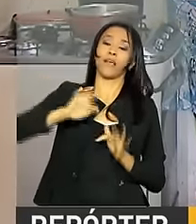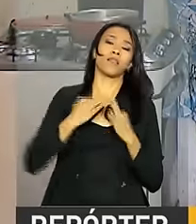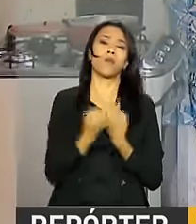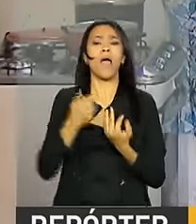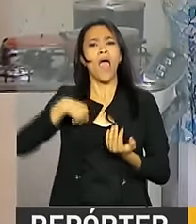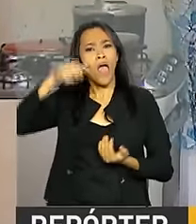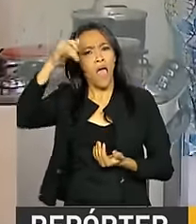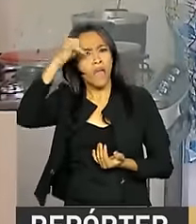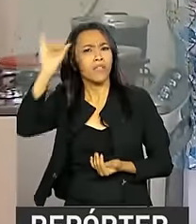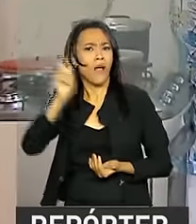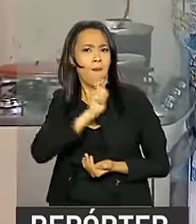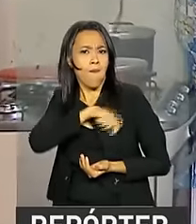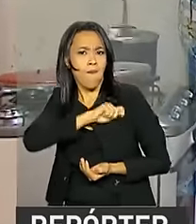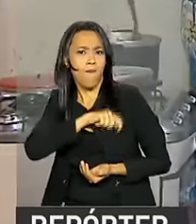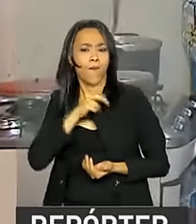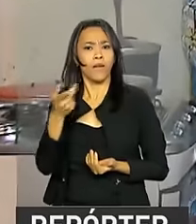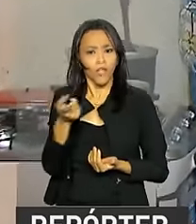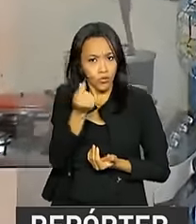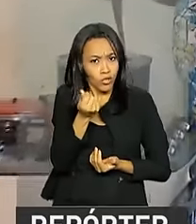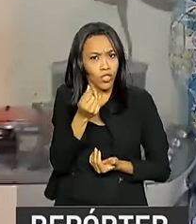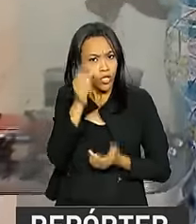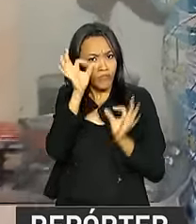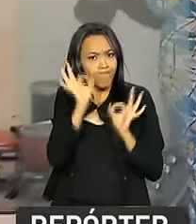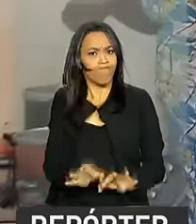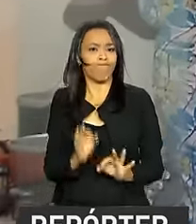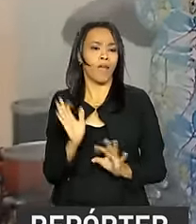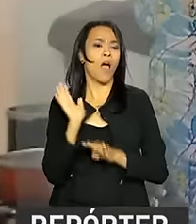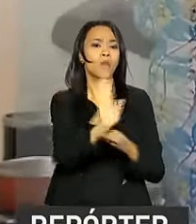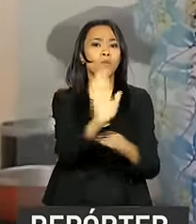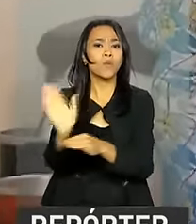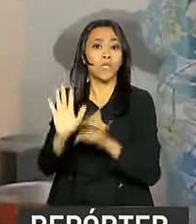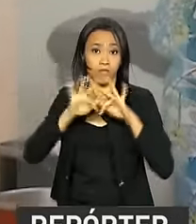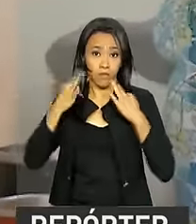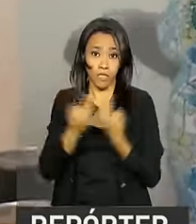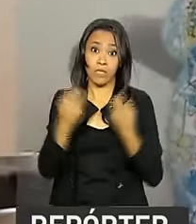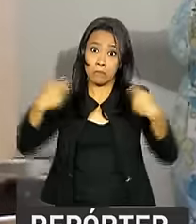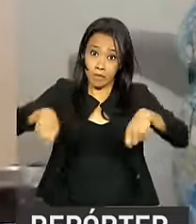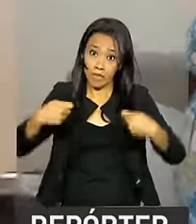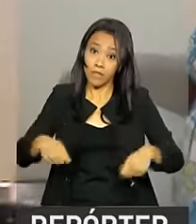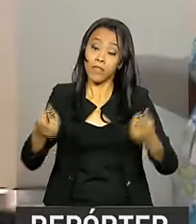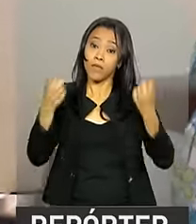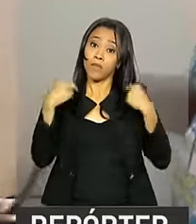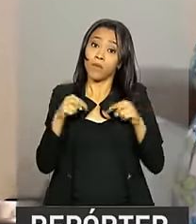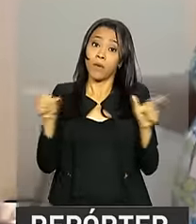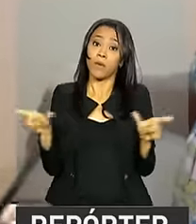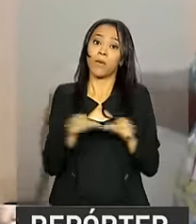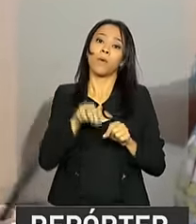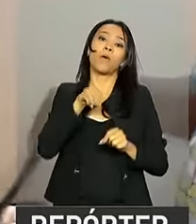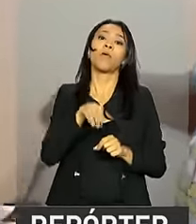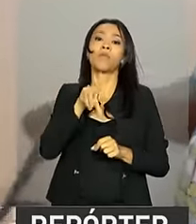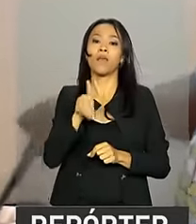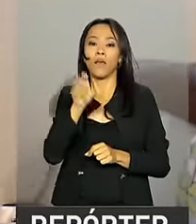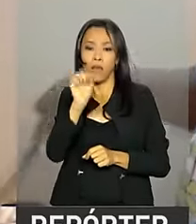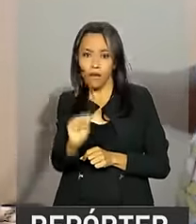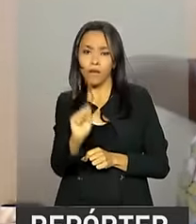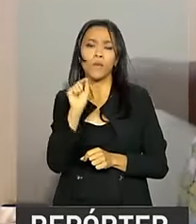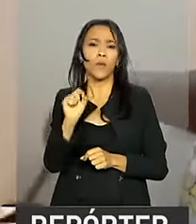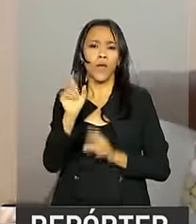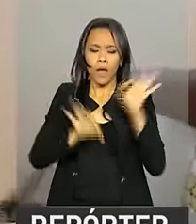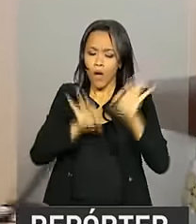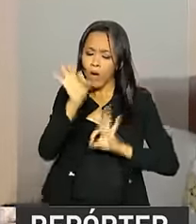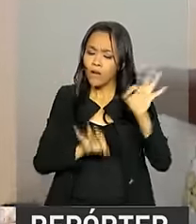e garantir que o dinheiro chegue a quem realmente precisa, o Ministério do Desenvolvimento Social e Agrário realizou